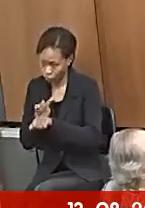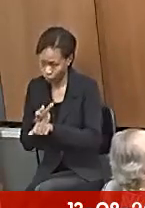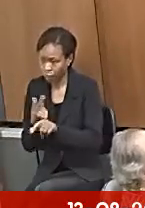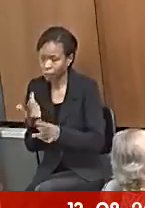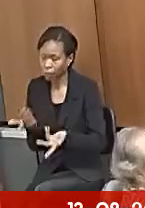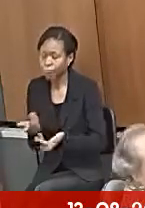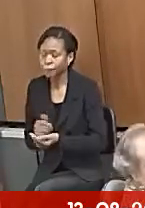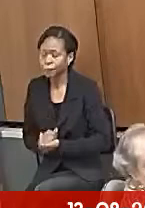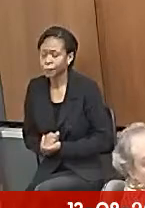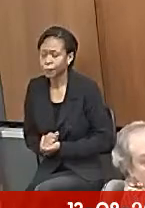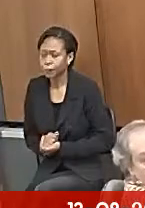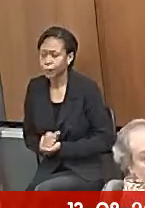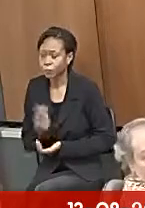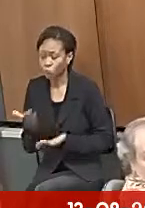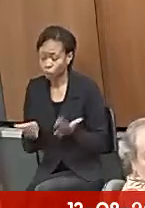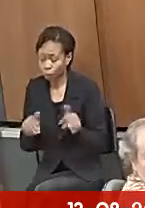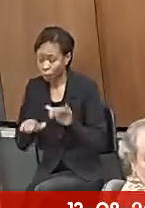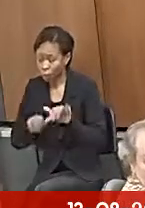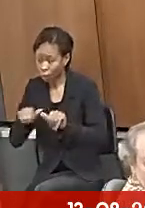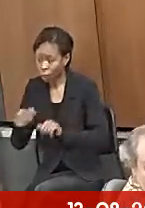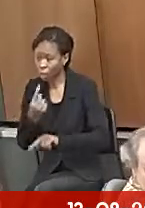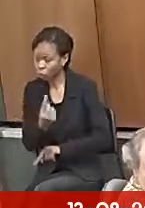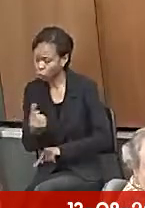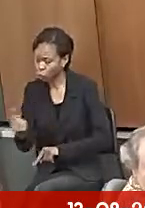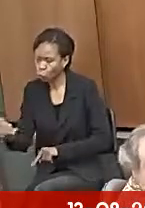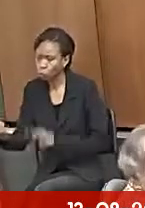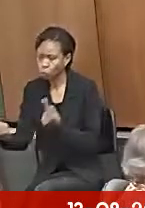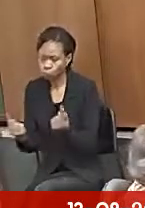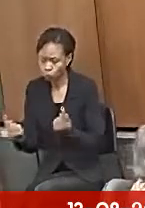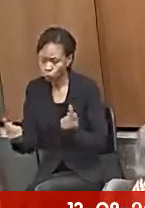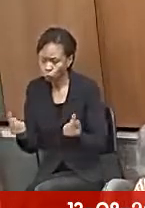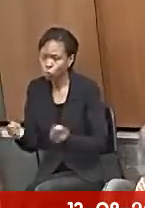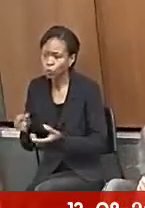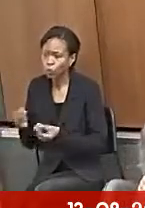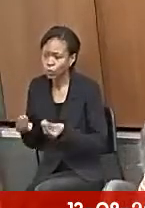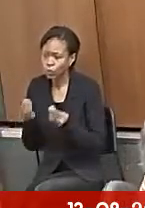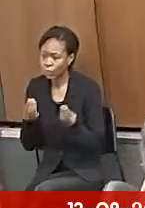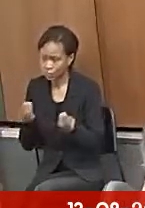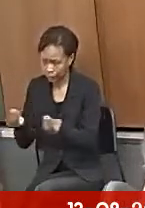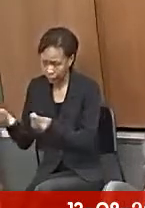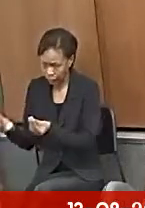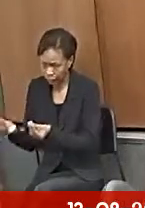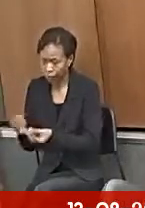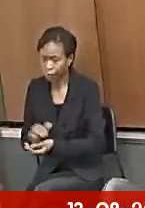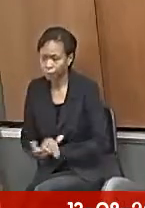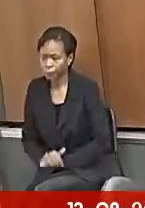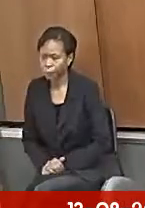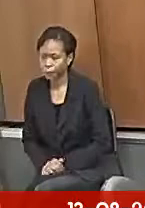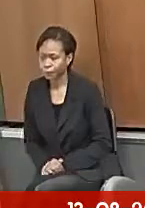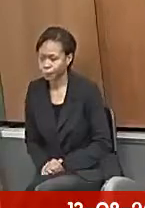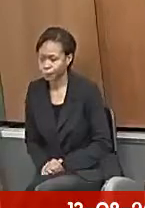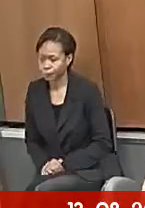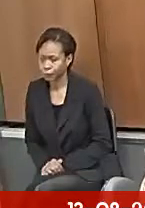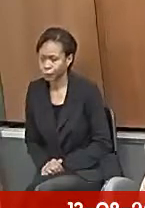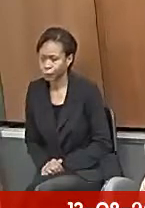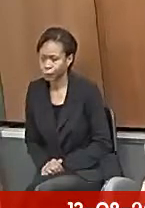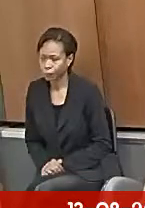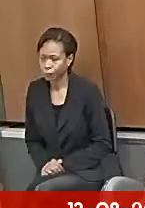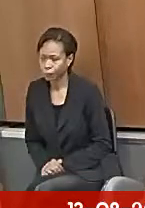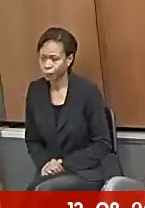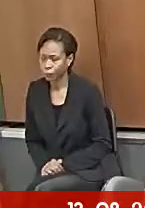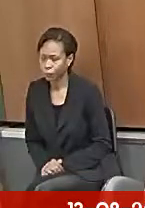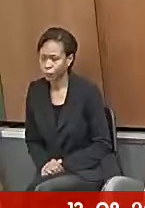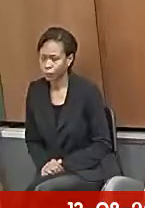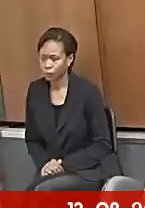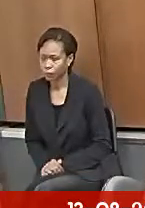e vou chamar 11 e vossa excelência vai fazendo a entrega fossem comidos on 4 com cultivo perfeitamente perfeito